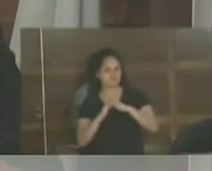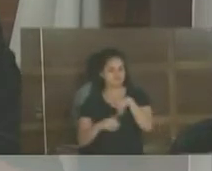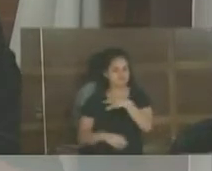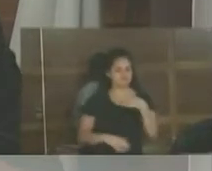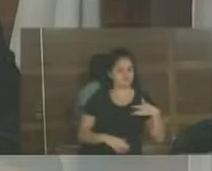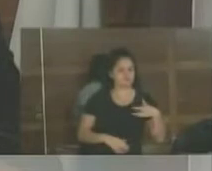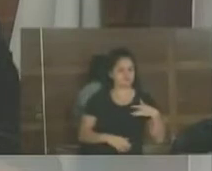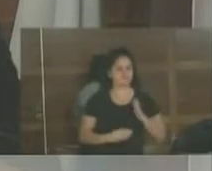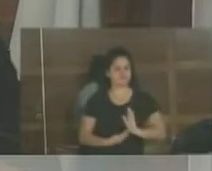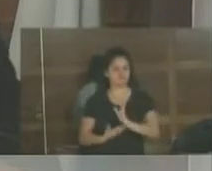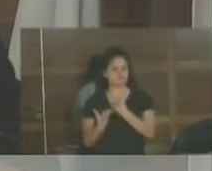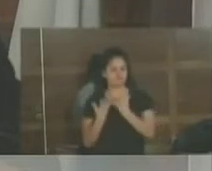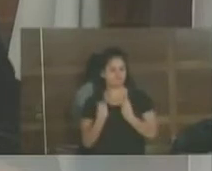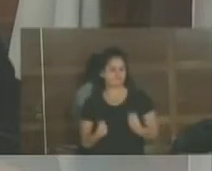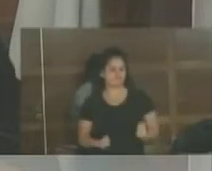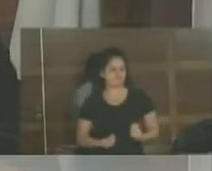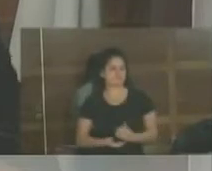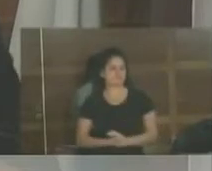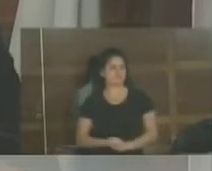ajudar muito.